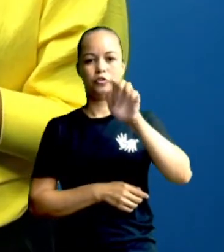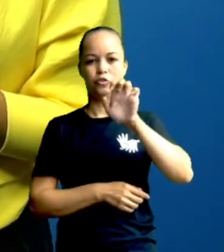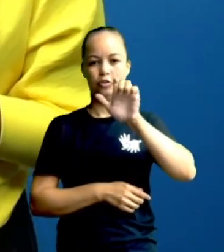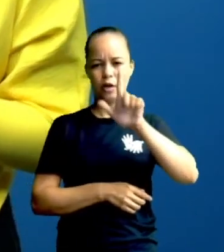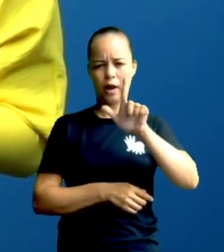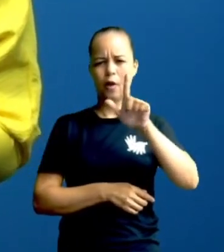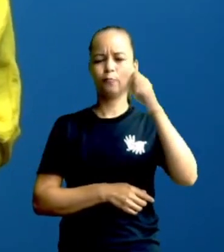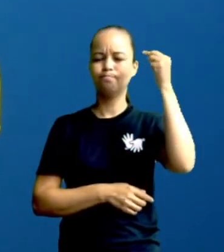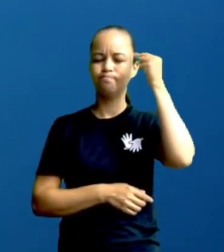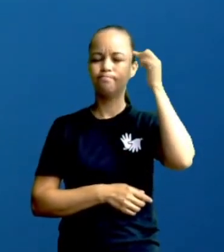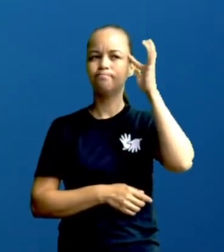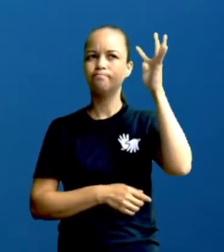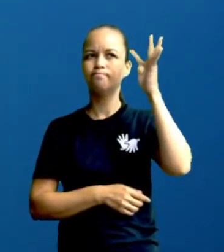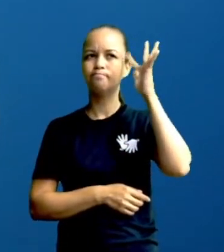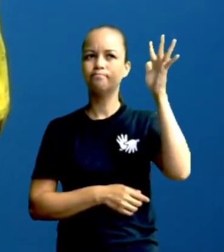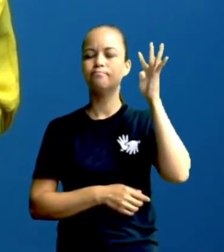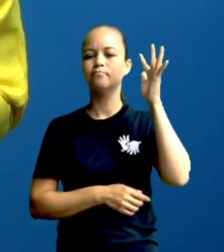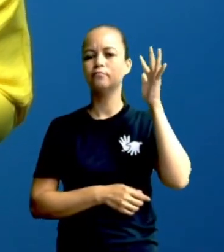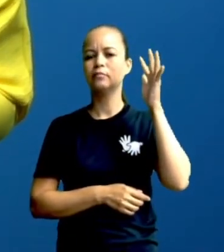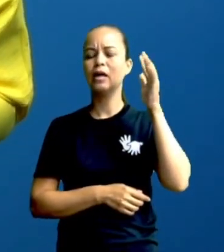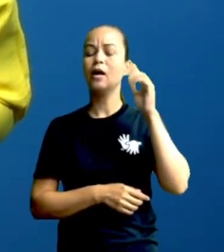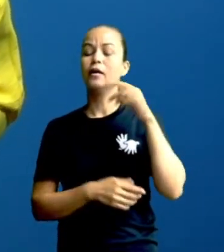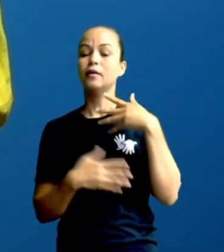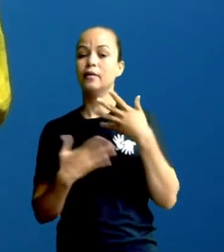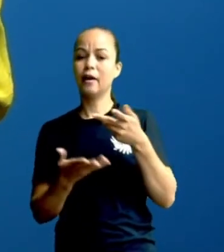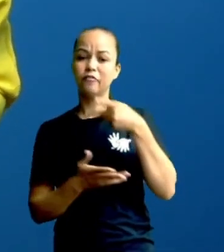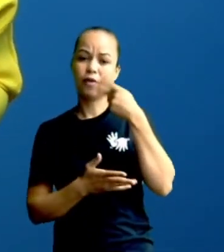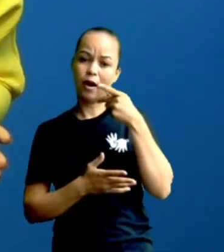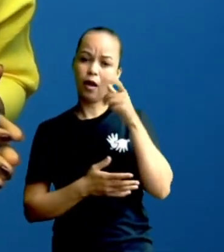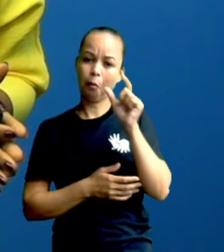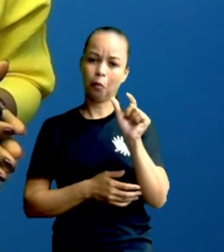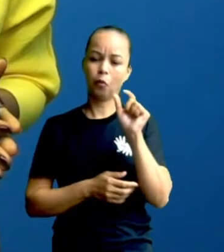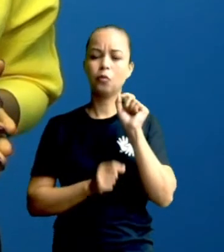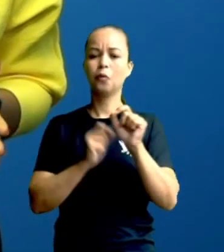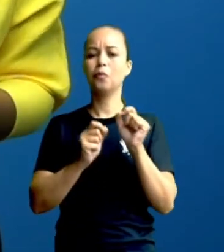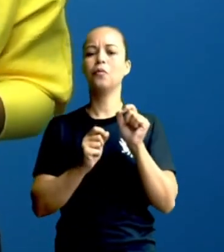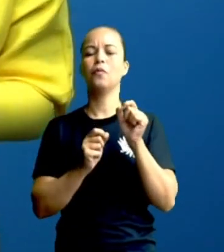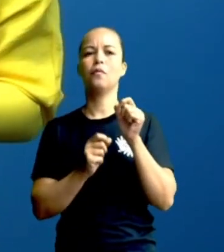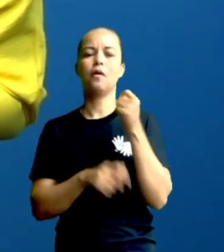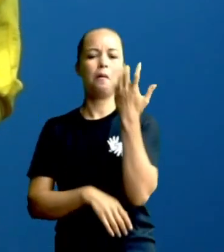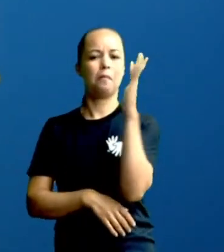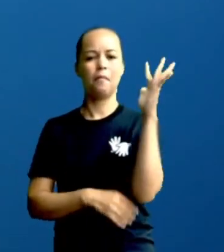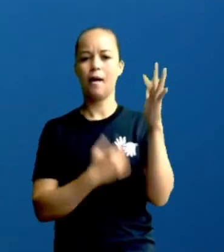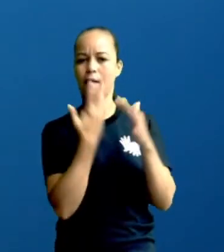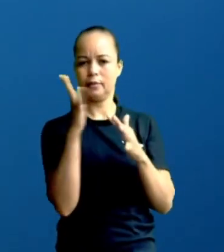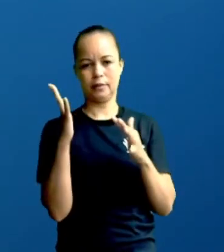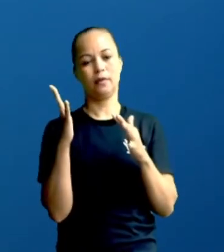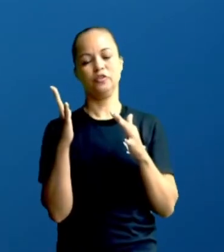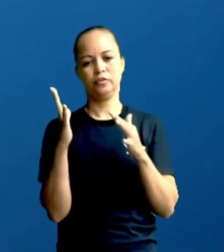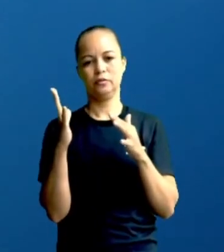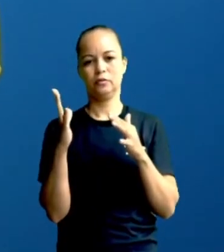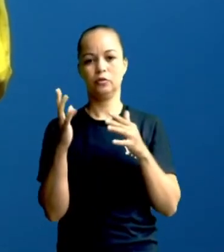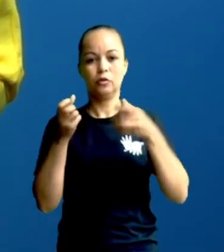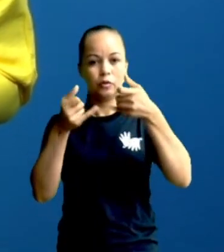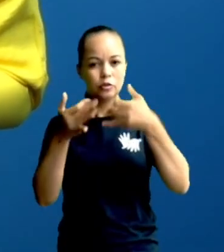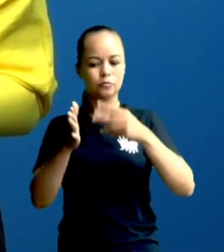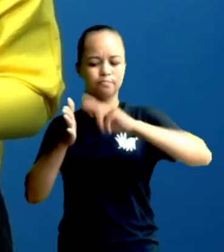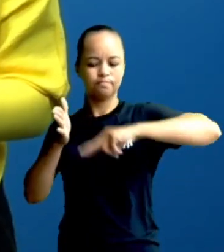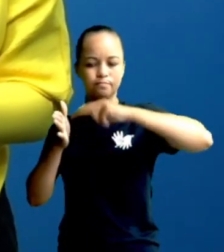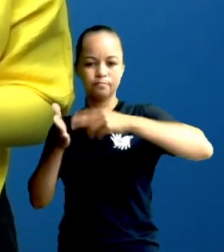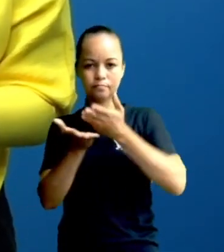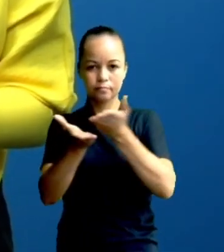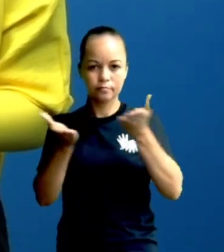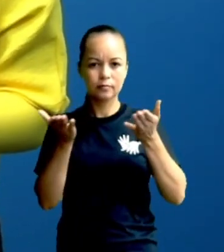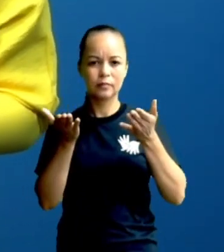pensador, certo? E ele falava um pouco sobre o que é a paisagem. E como eu acabei de ler para vocês, vocês viram que